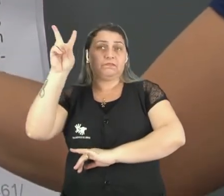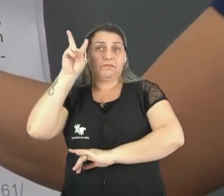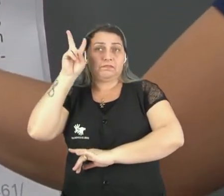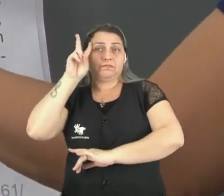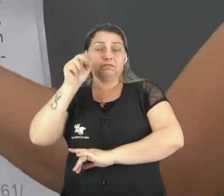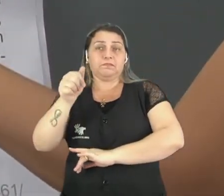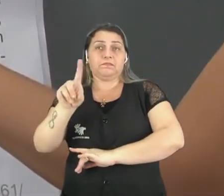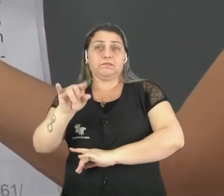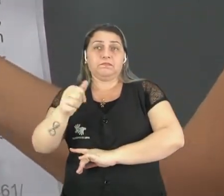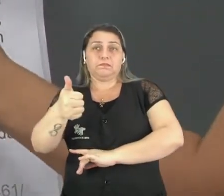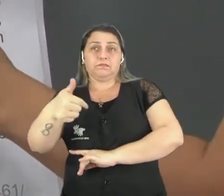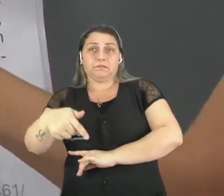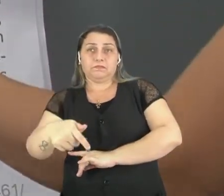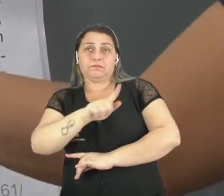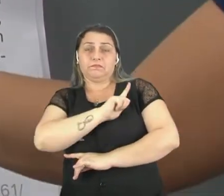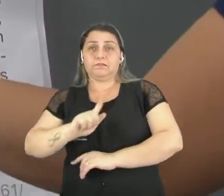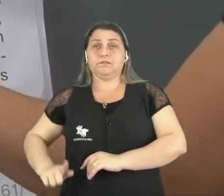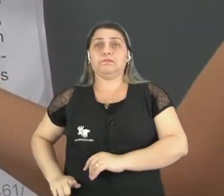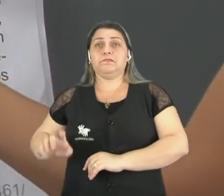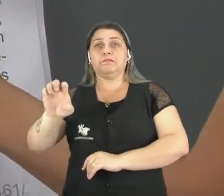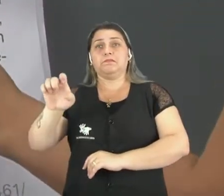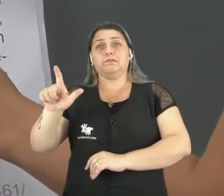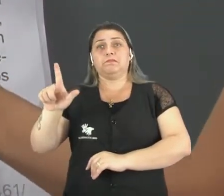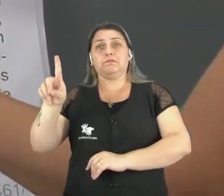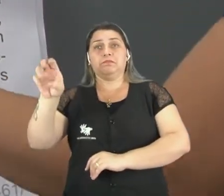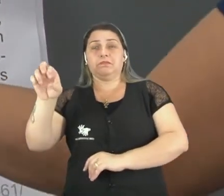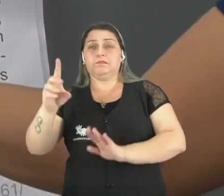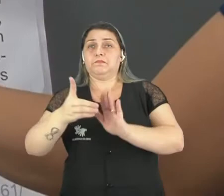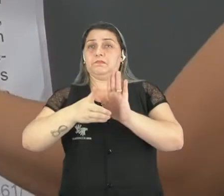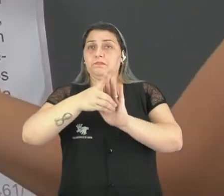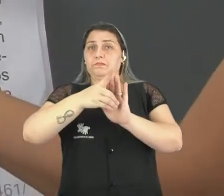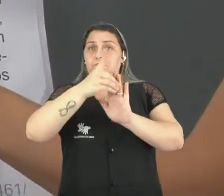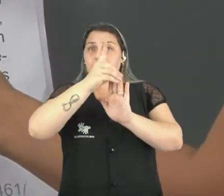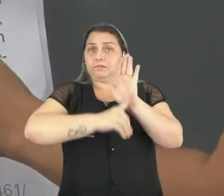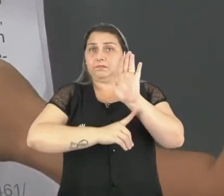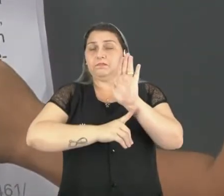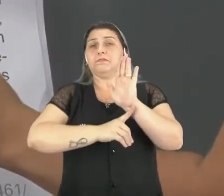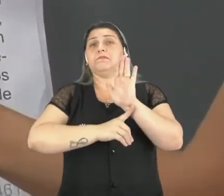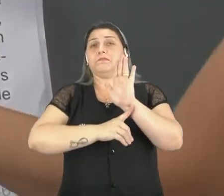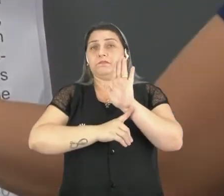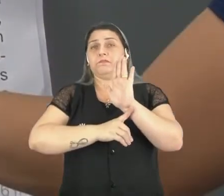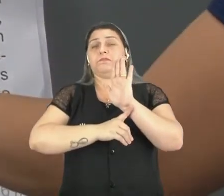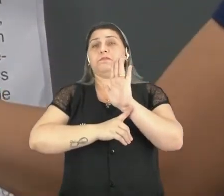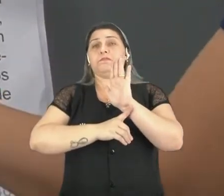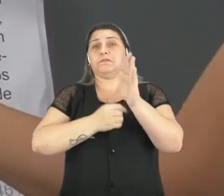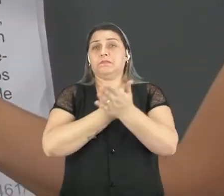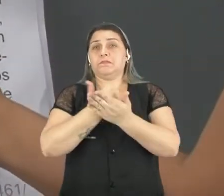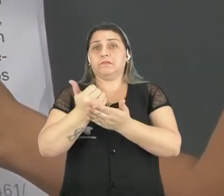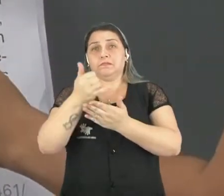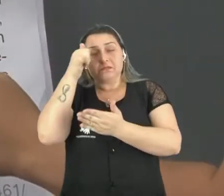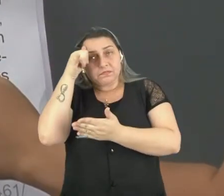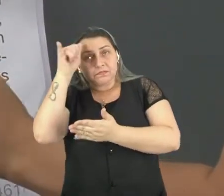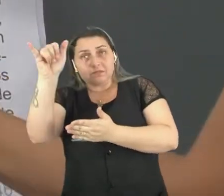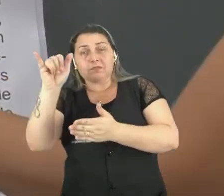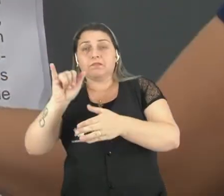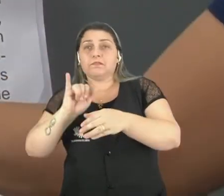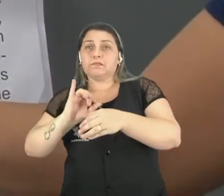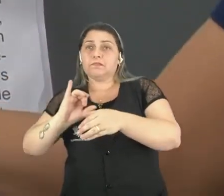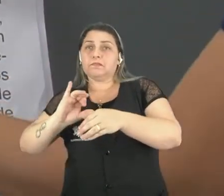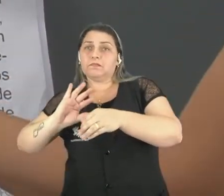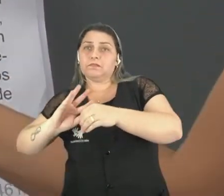dia 17, o governador Helder Barbalho anunciou o decreto que determina mais ações preventivas para evitar a circulação do